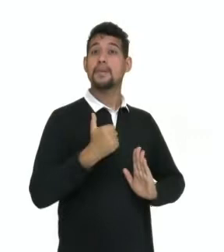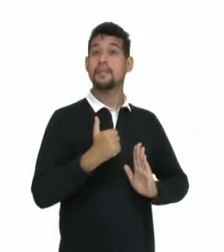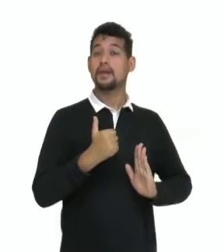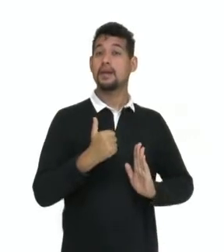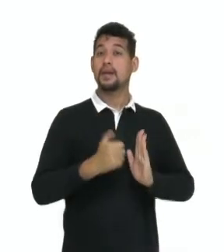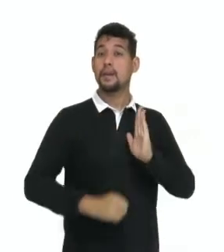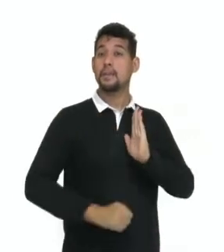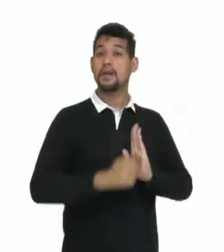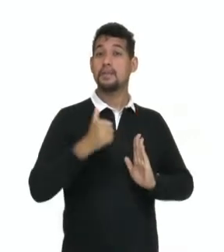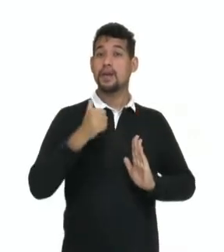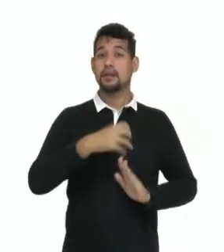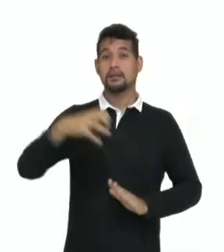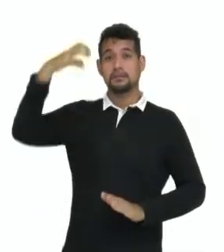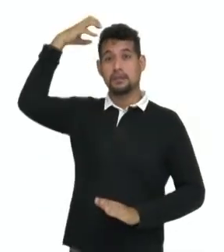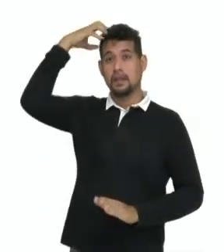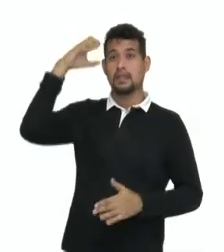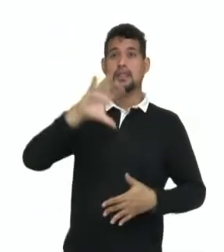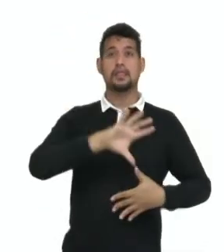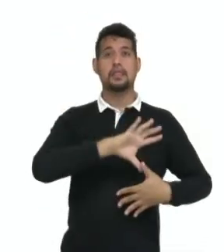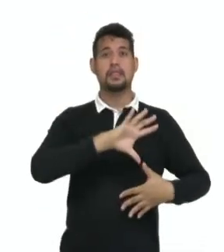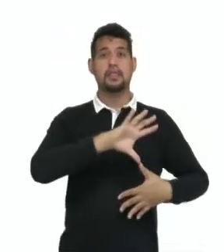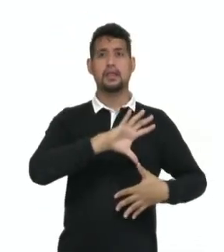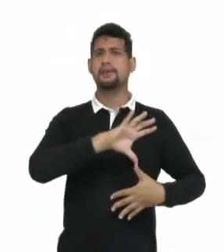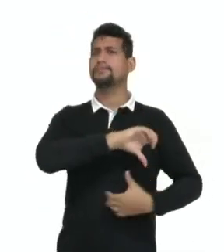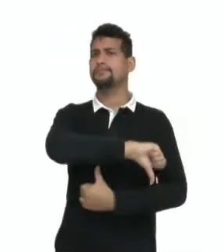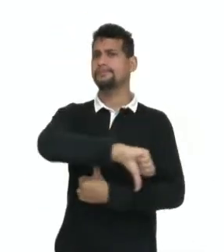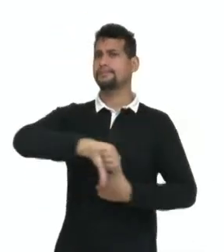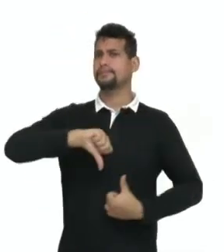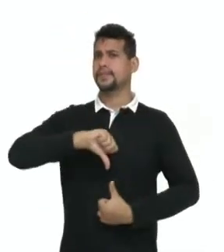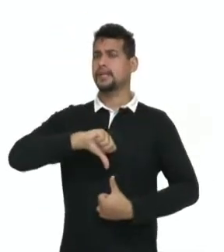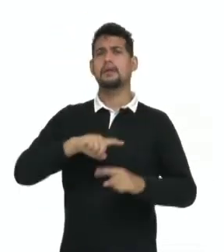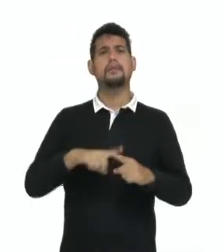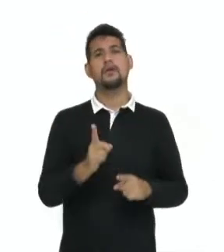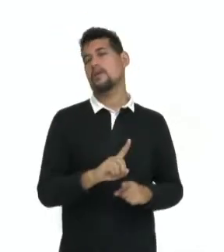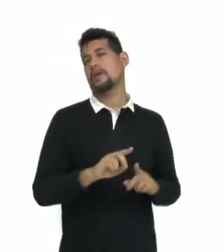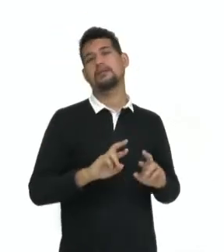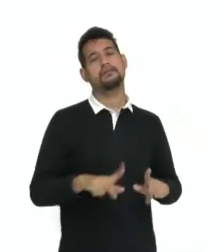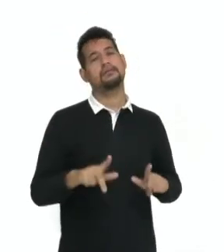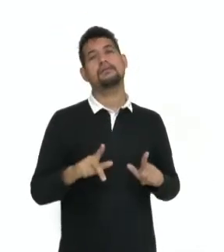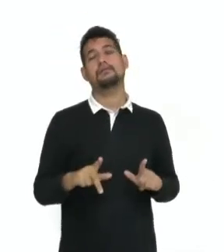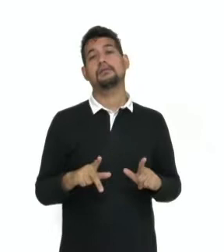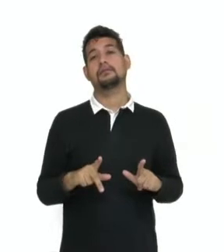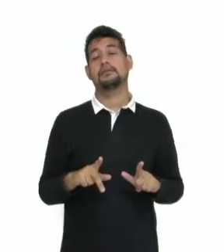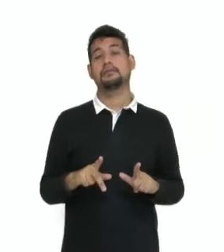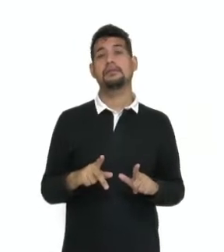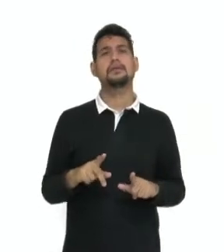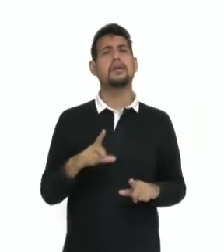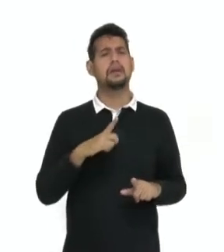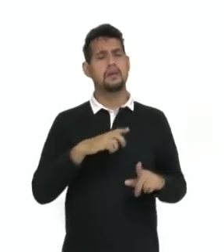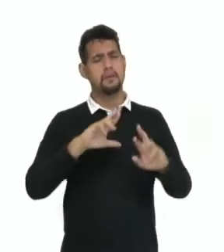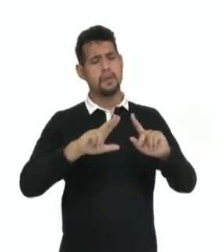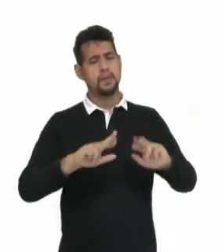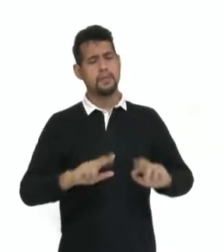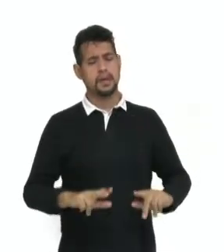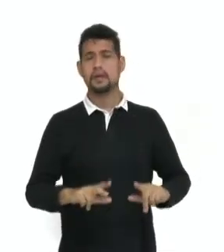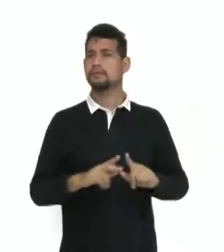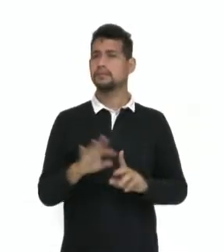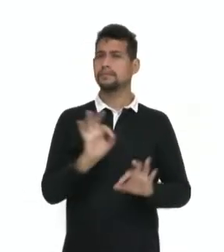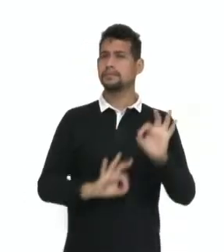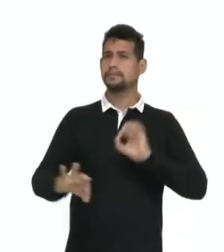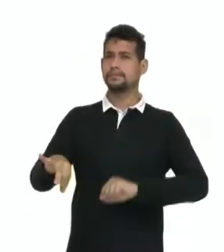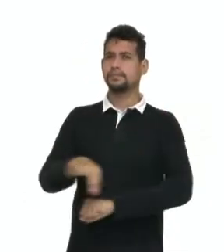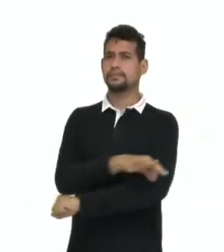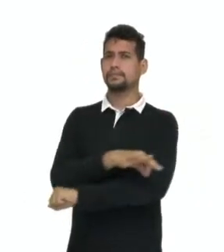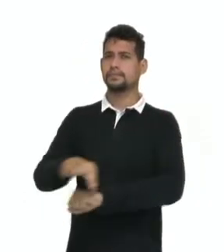América. Uma mudança de conteúdo, mas não muito de forma. As intervenções arquitetônicas de